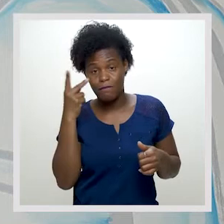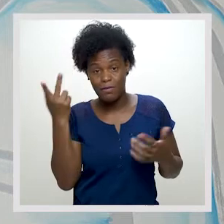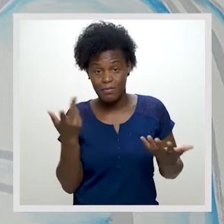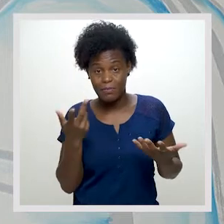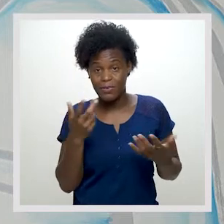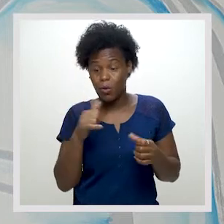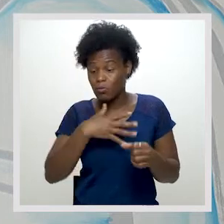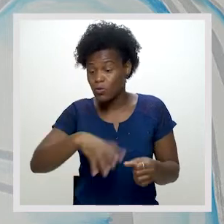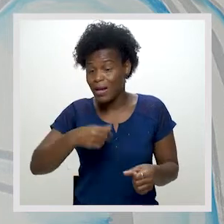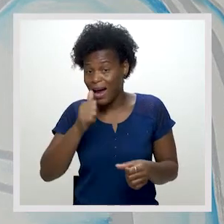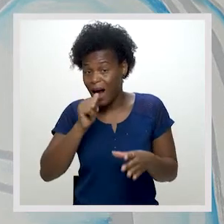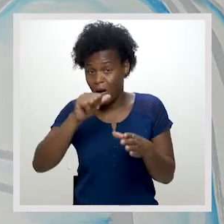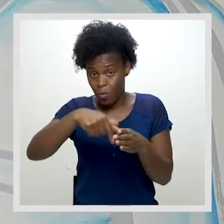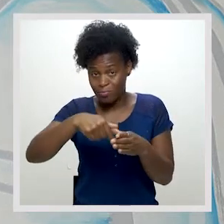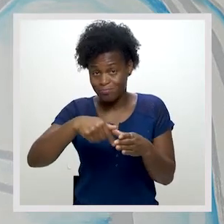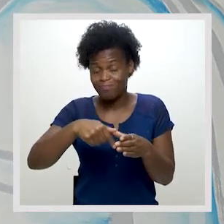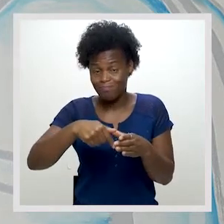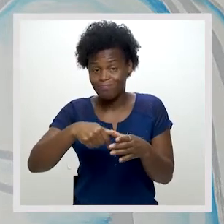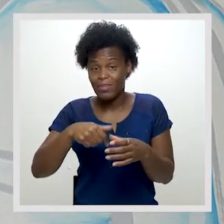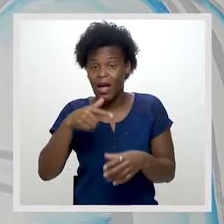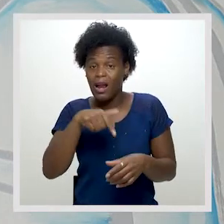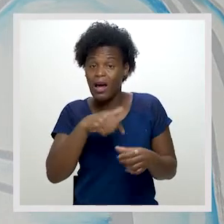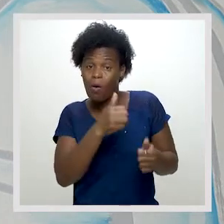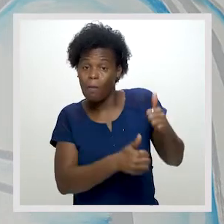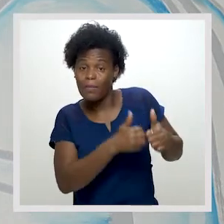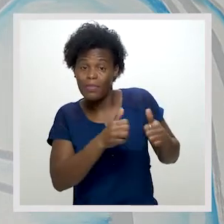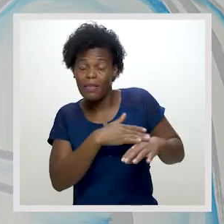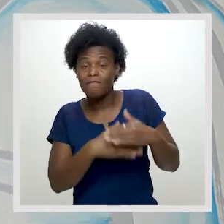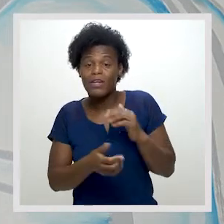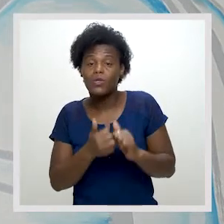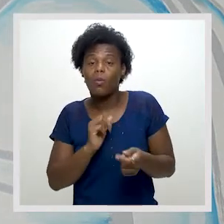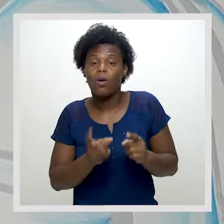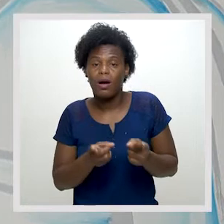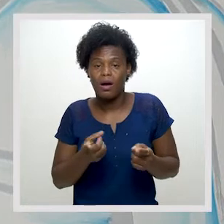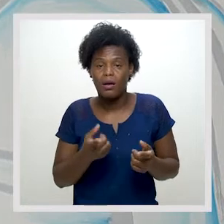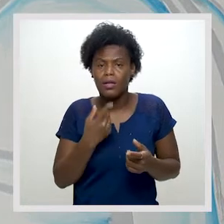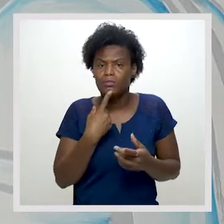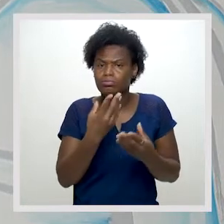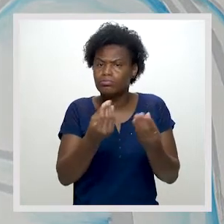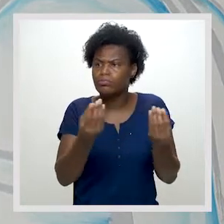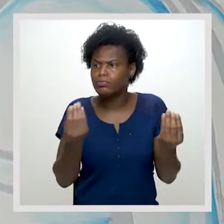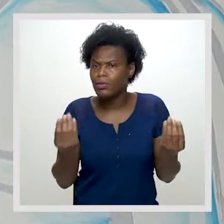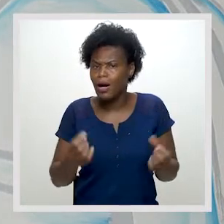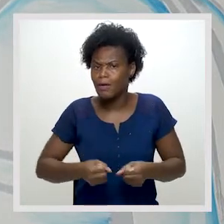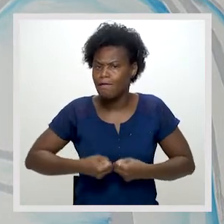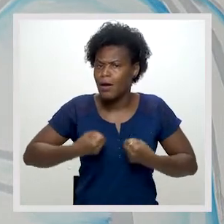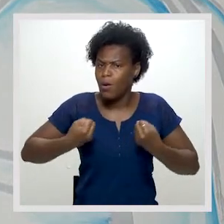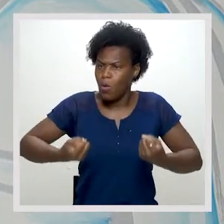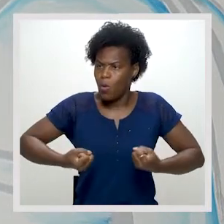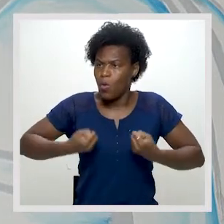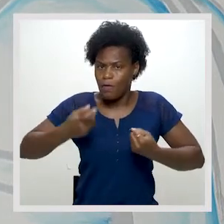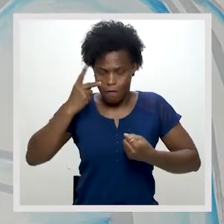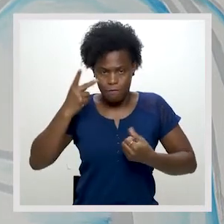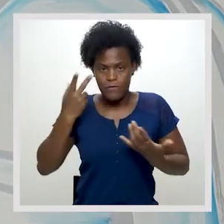aquoso dos oceanos, então essa competitividade fez com que muitos resistiram e